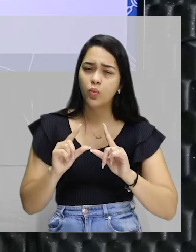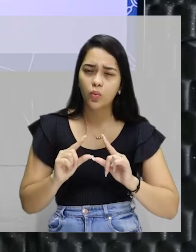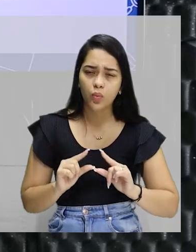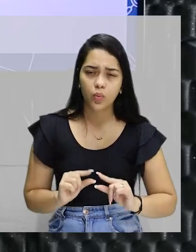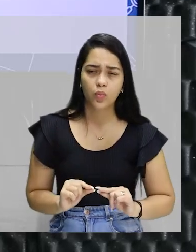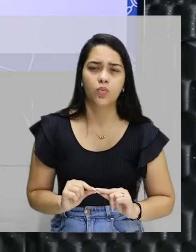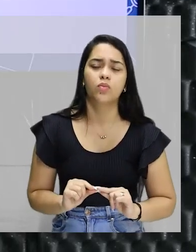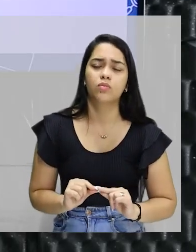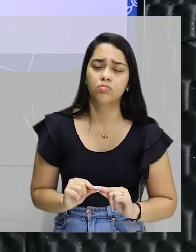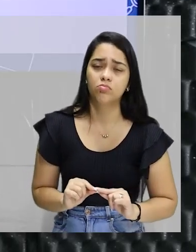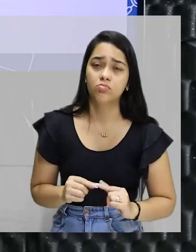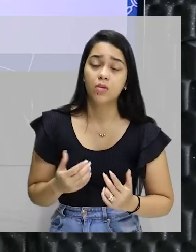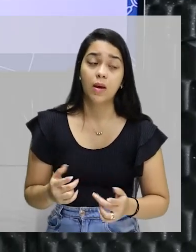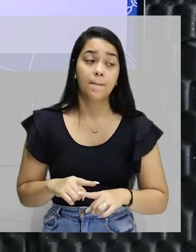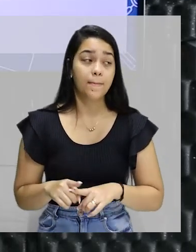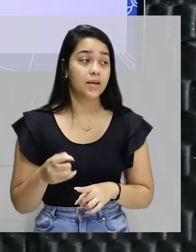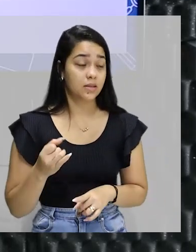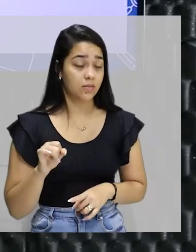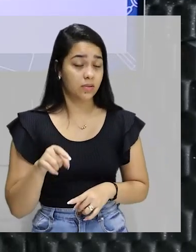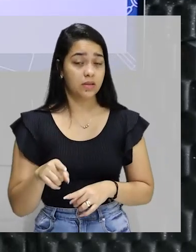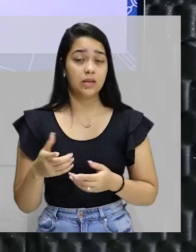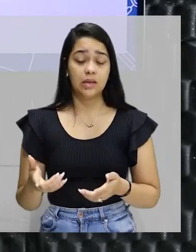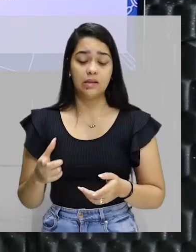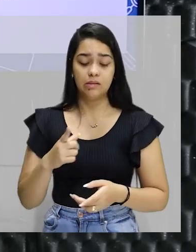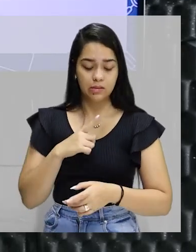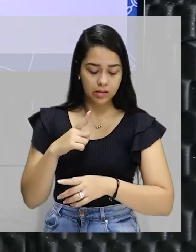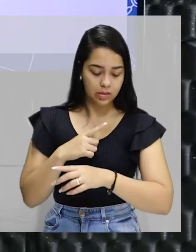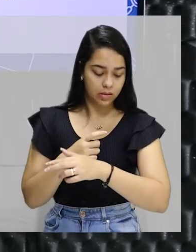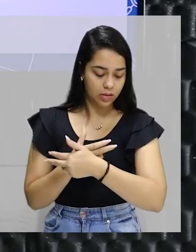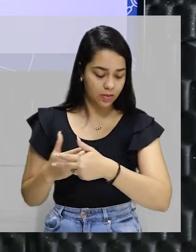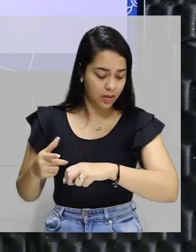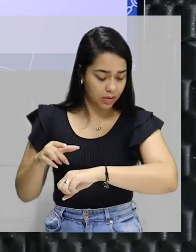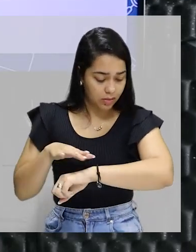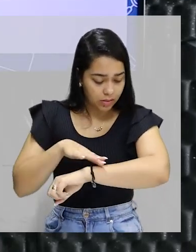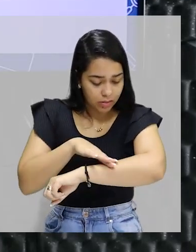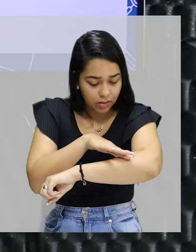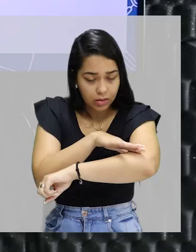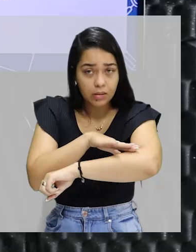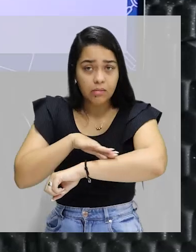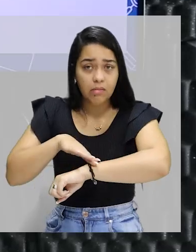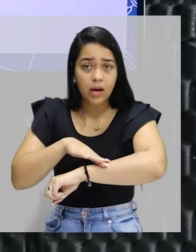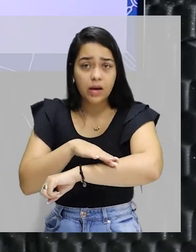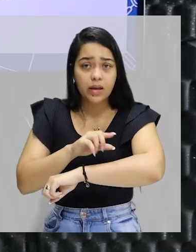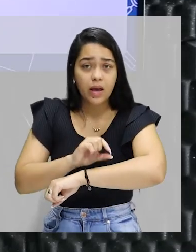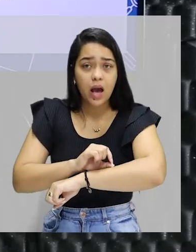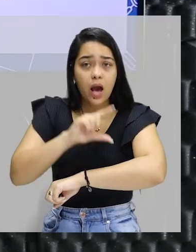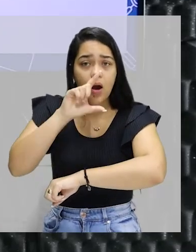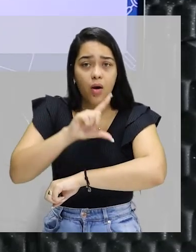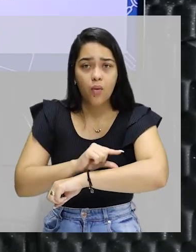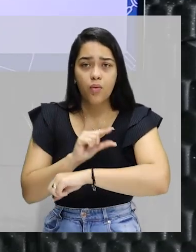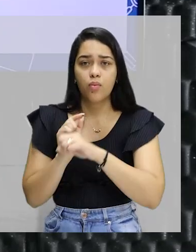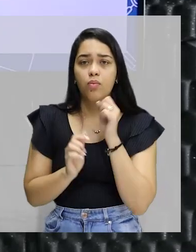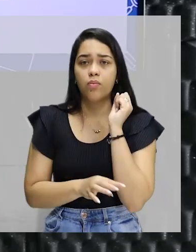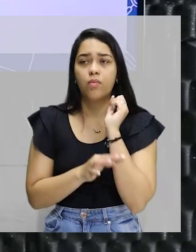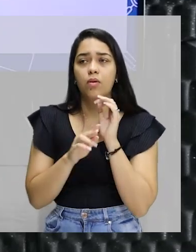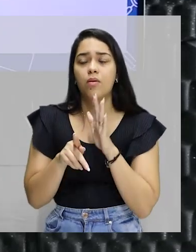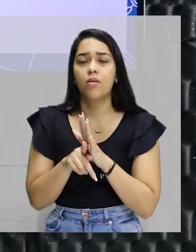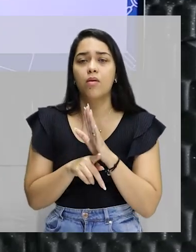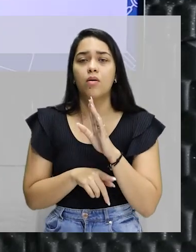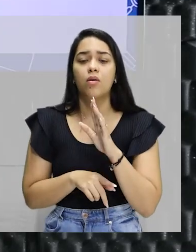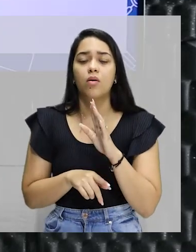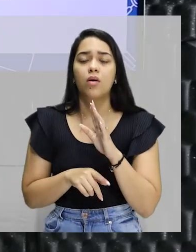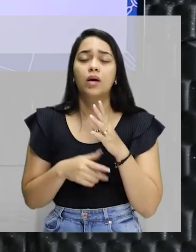baixo, tudo bem? Mas se você existem equipamentos que medem essa radiação, né? O contador